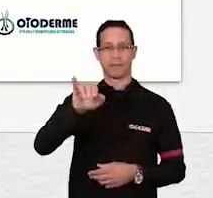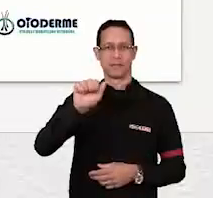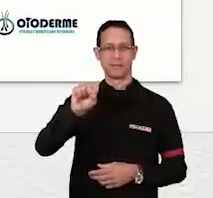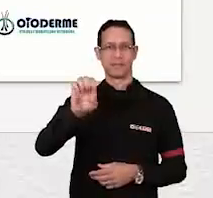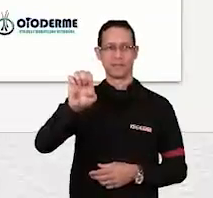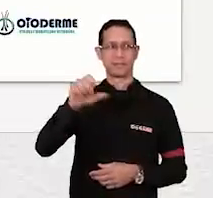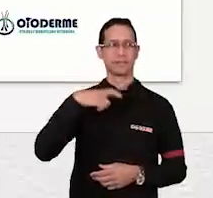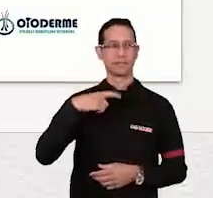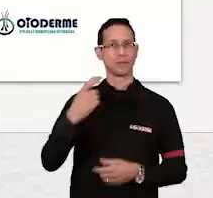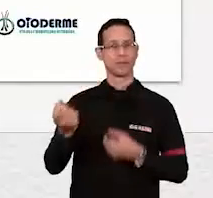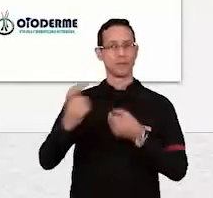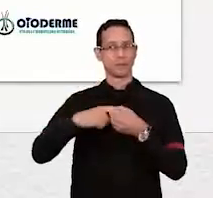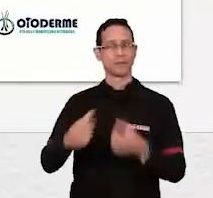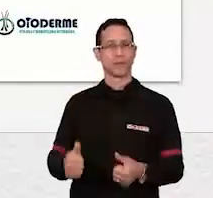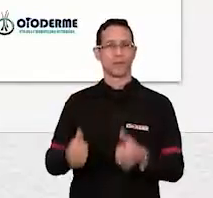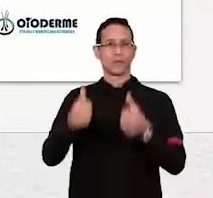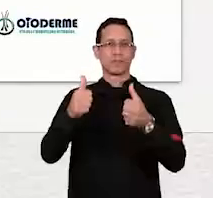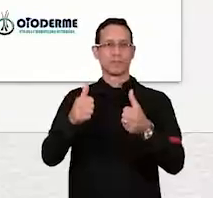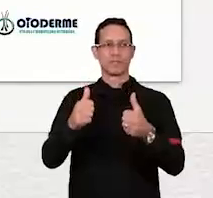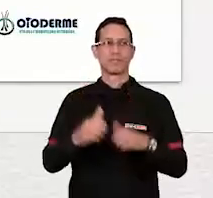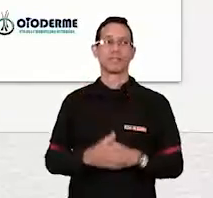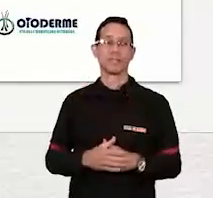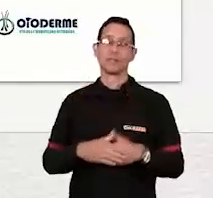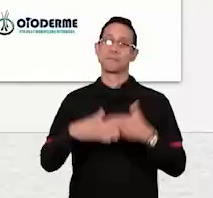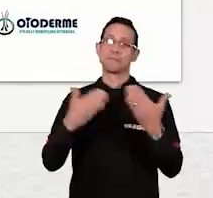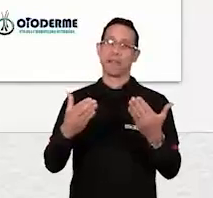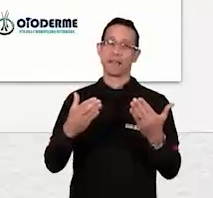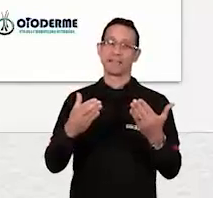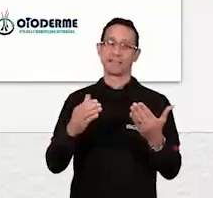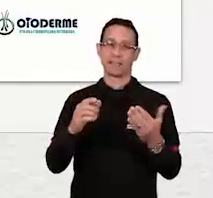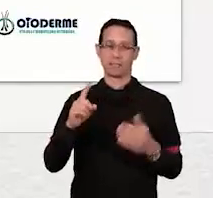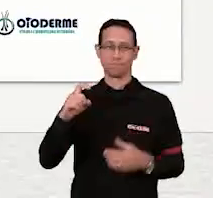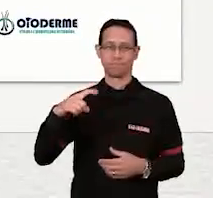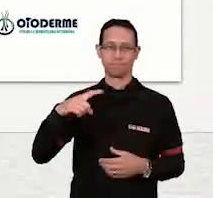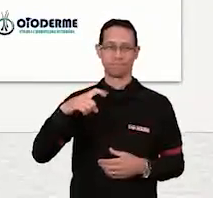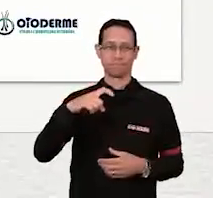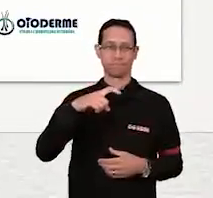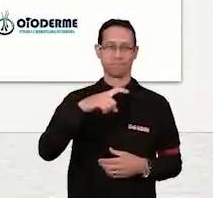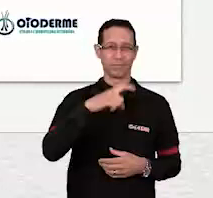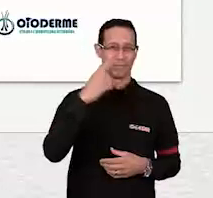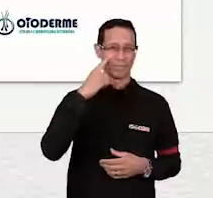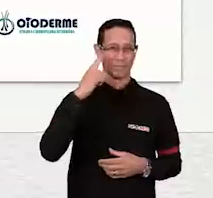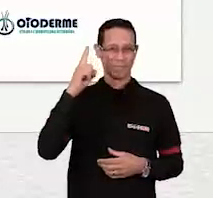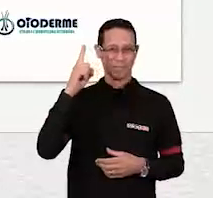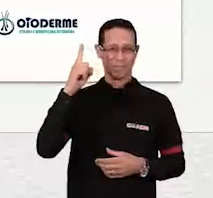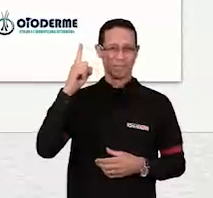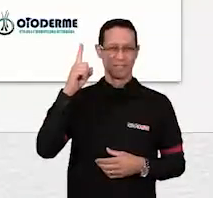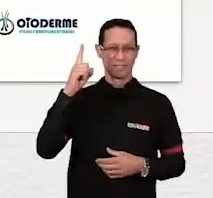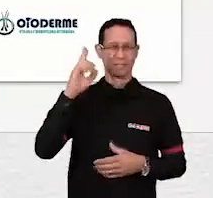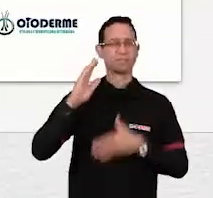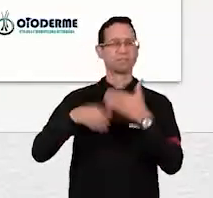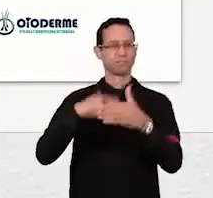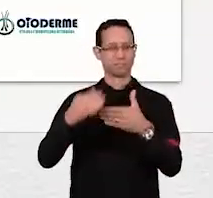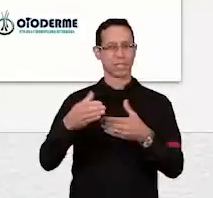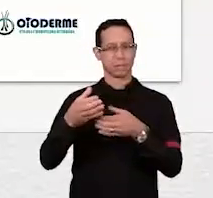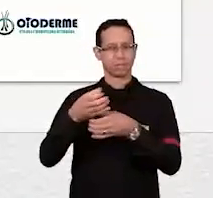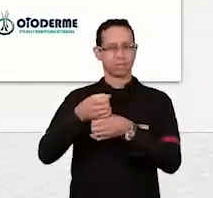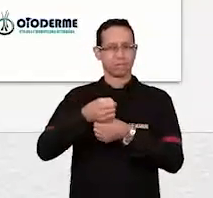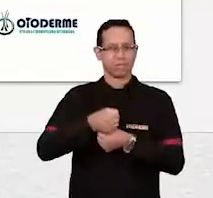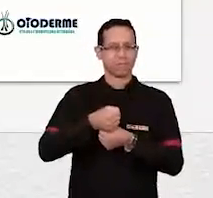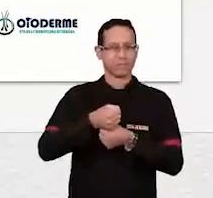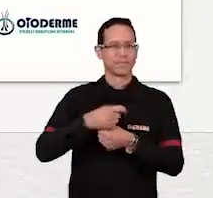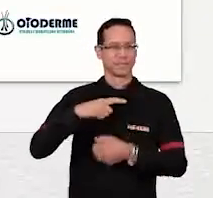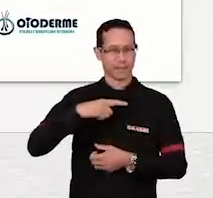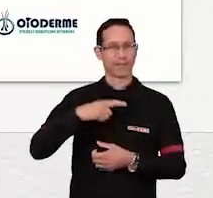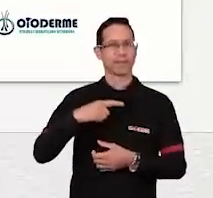o bicho se recupera rapidamente, mas como a larva come o epitélio, isso vai acabar numa estenose parecida com a estenose